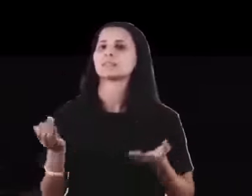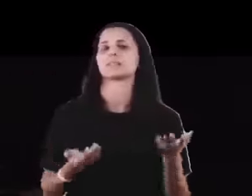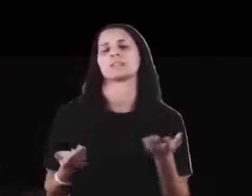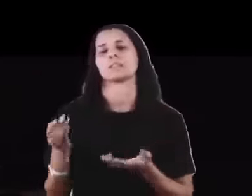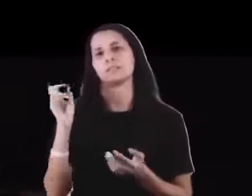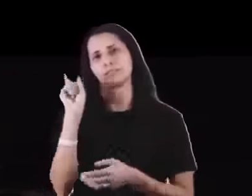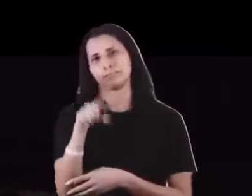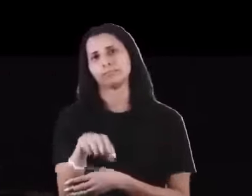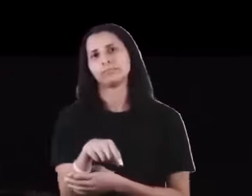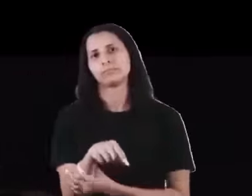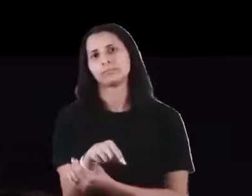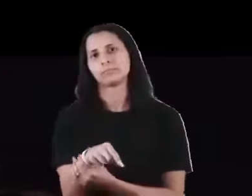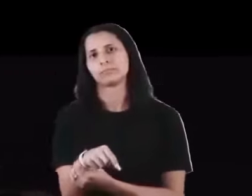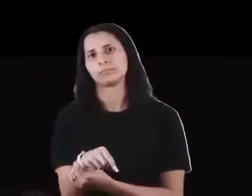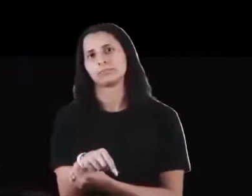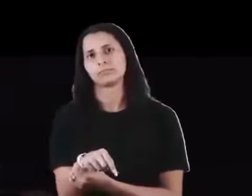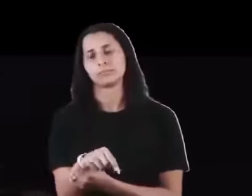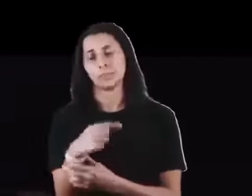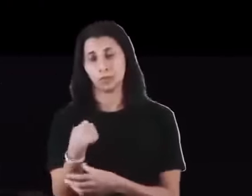introdução